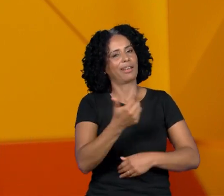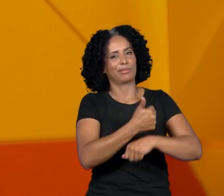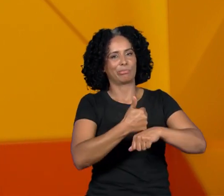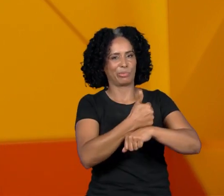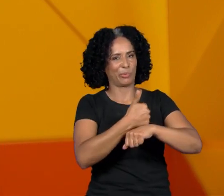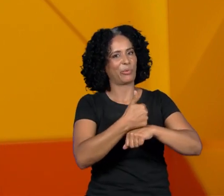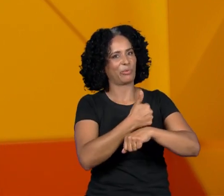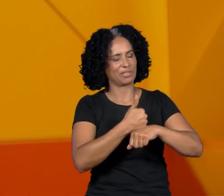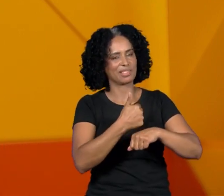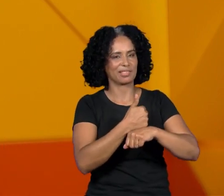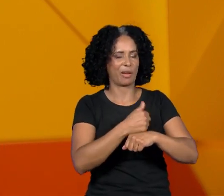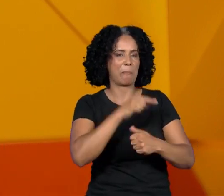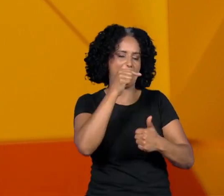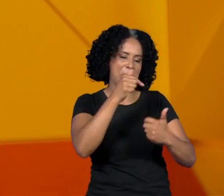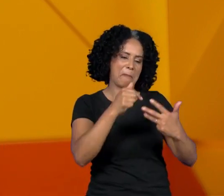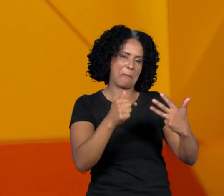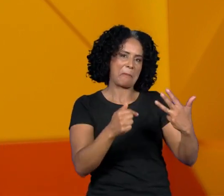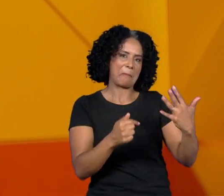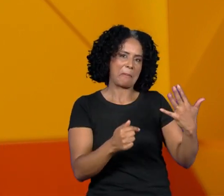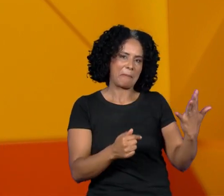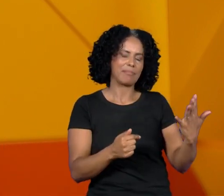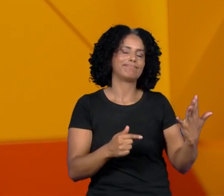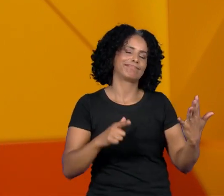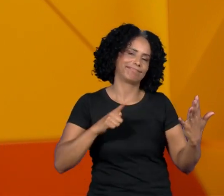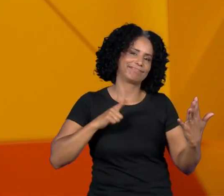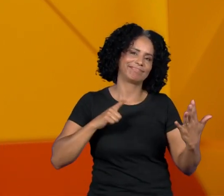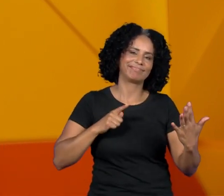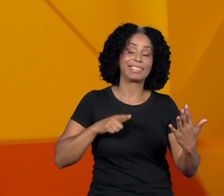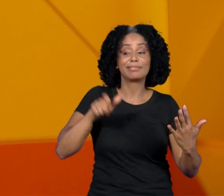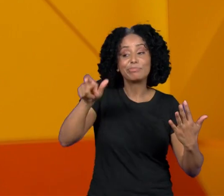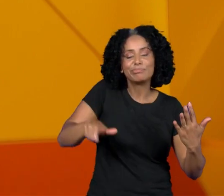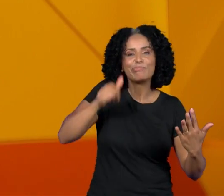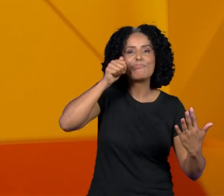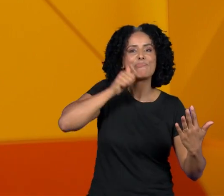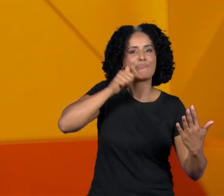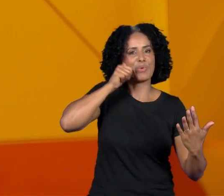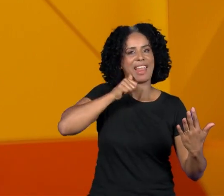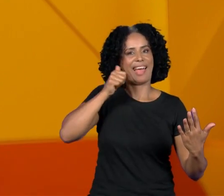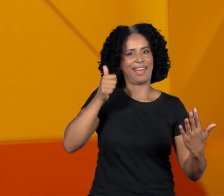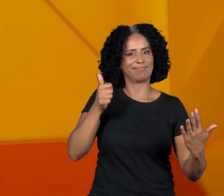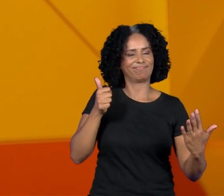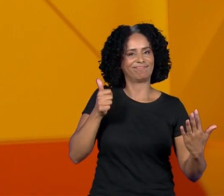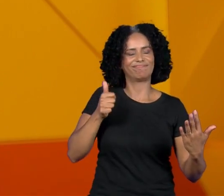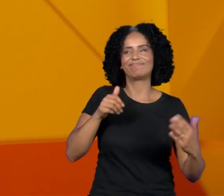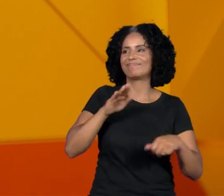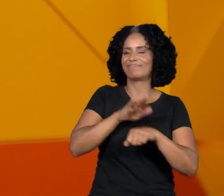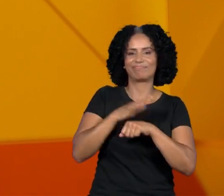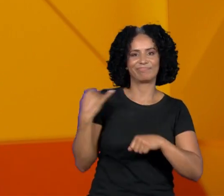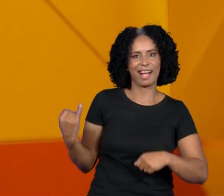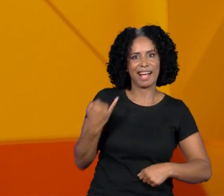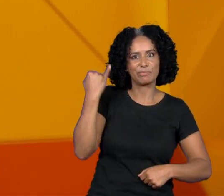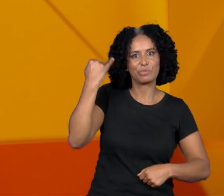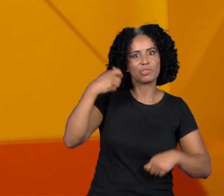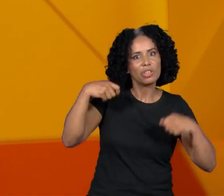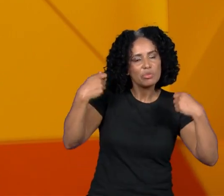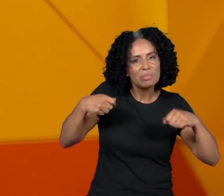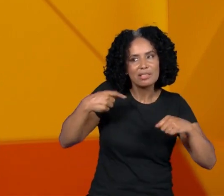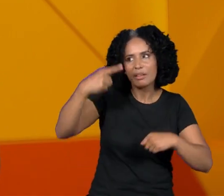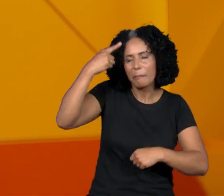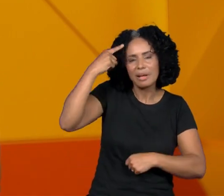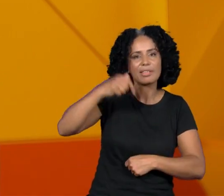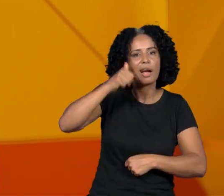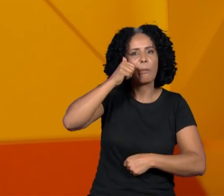a imensa maioria dessas profissionais da categoria são do sexo feminino. E esse é mais um estereótipo que a gente precisa derrubar.